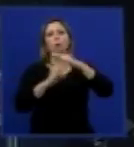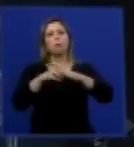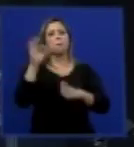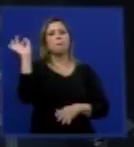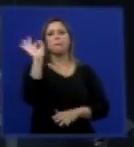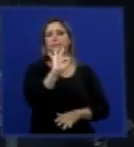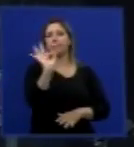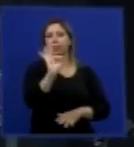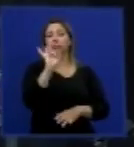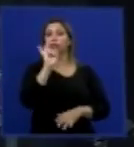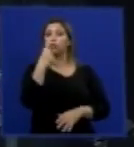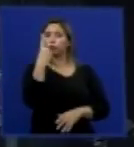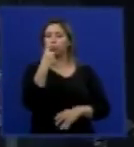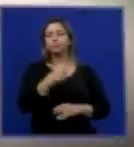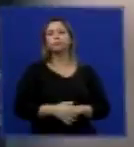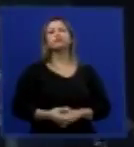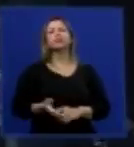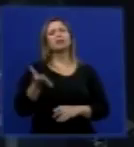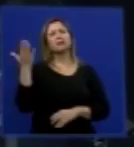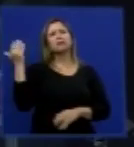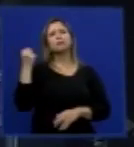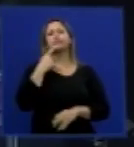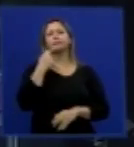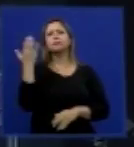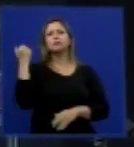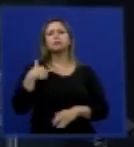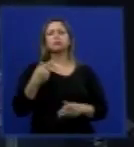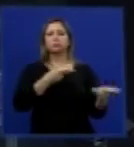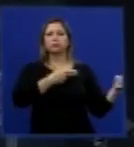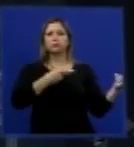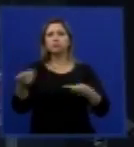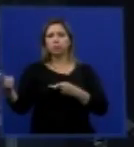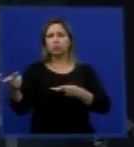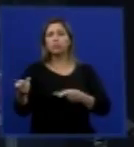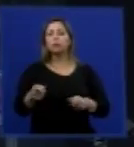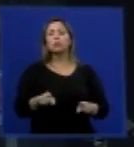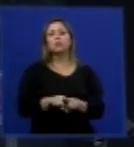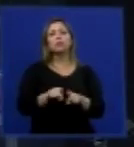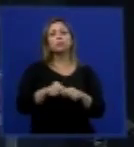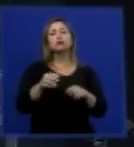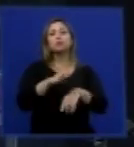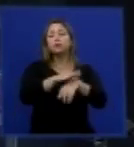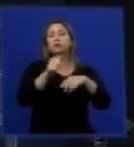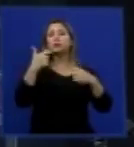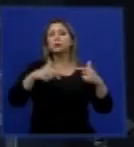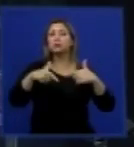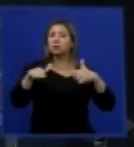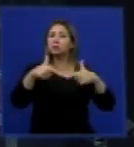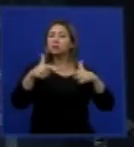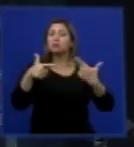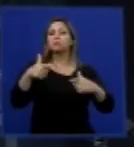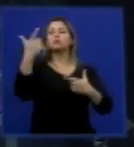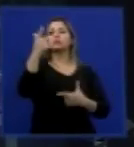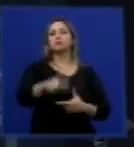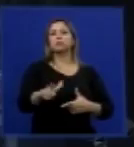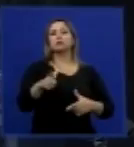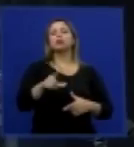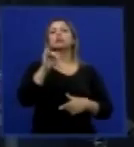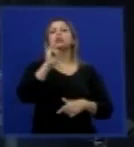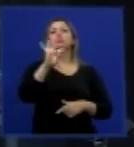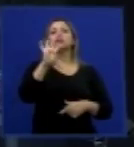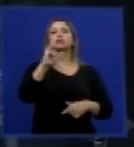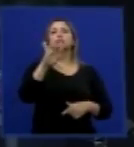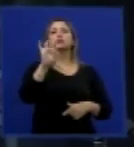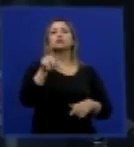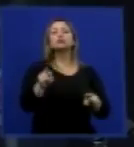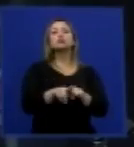de um ano atrás fui convidado pelo Governador Roberto Requião a assumir a presidência do Instituto Ambiental do